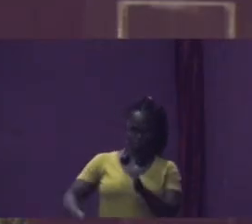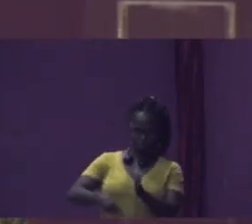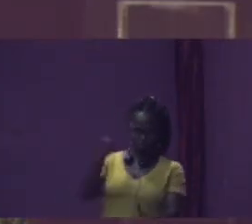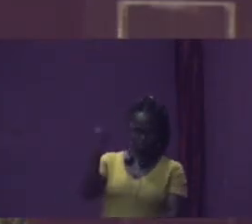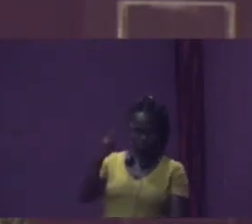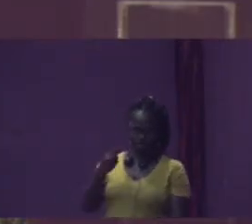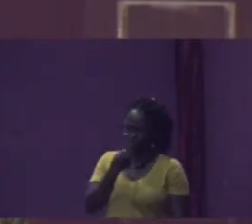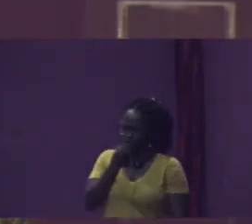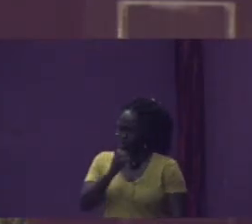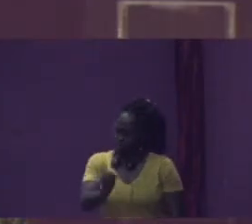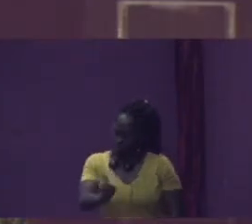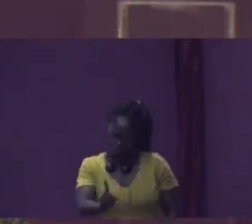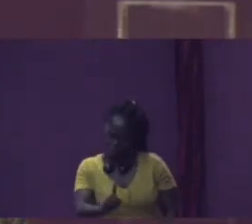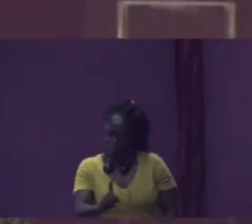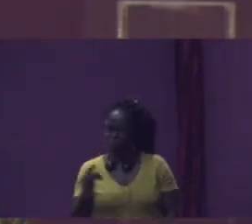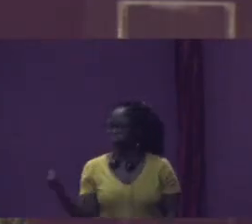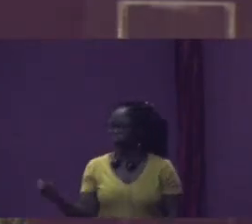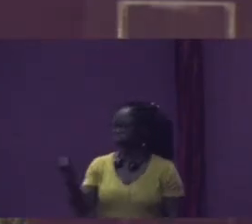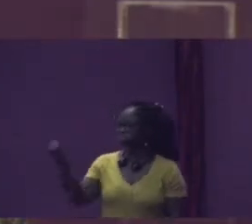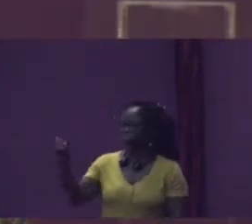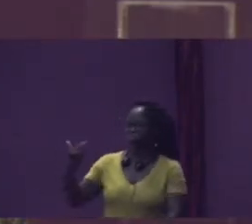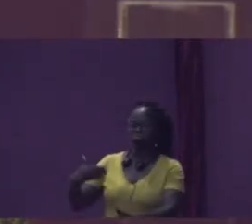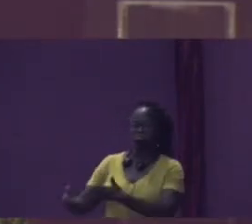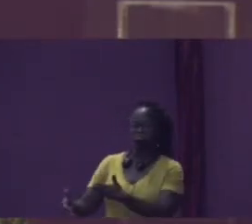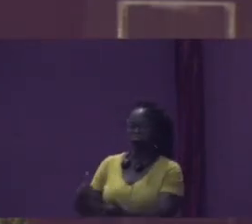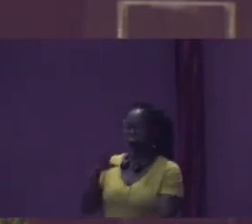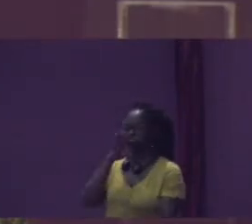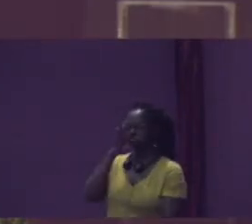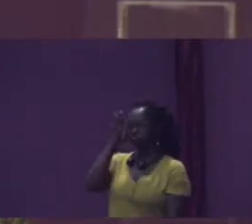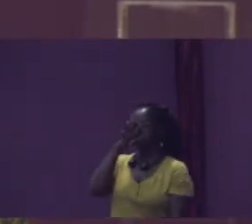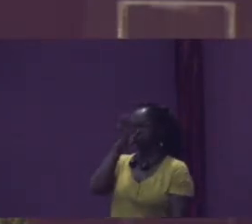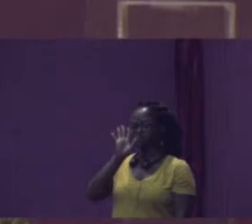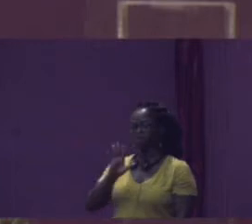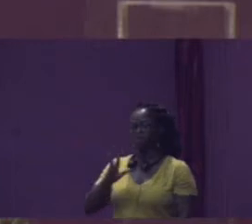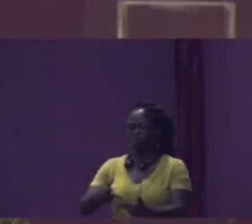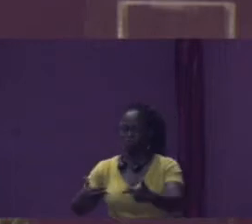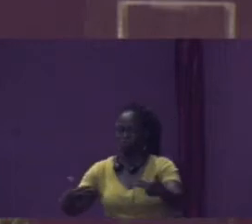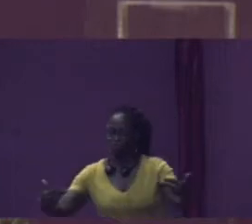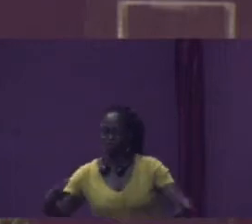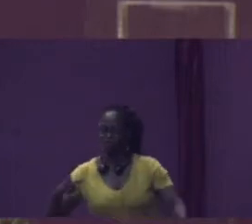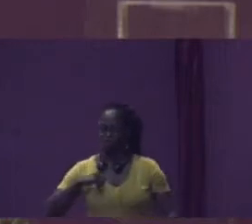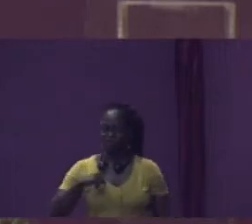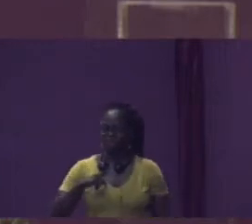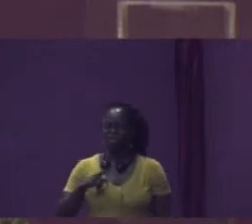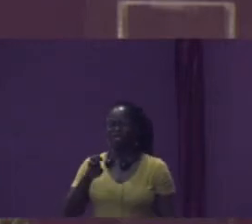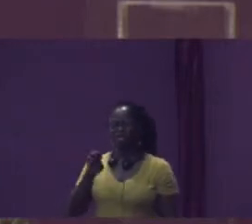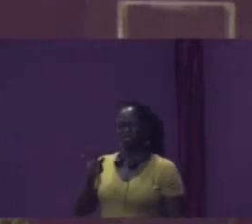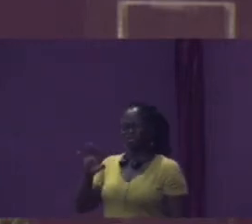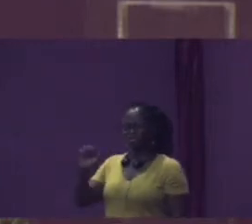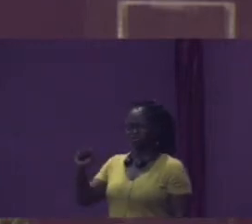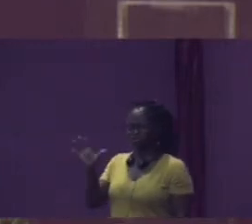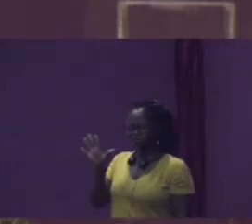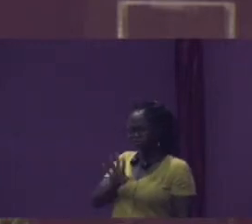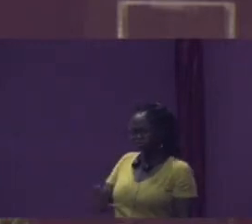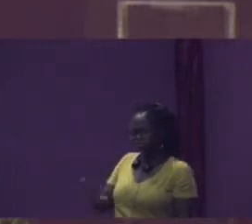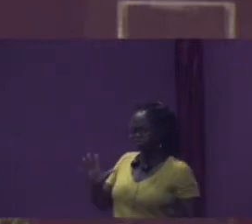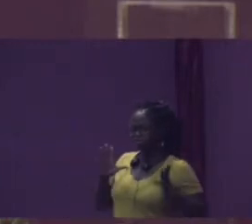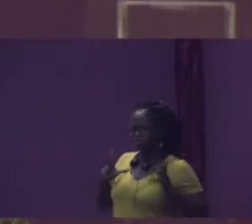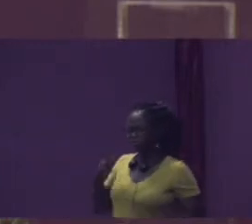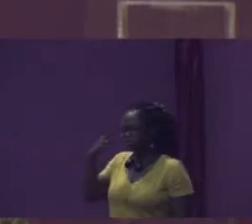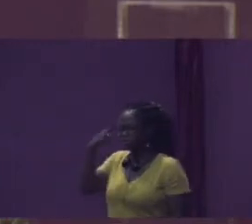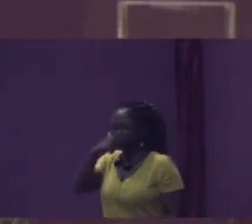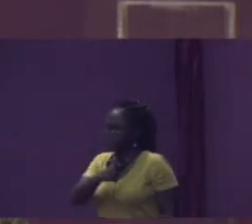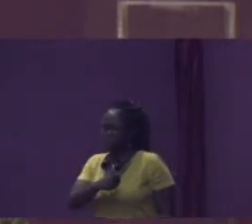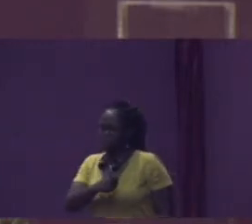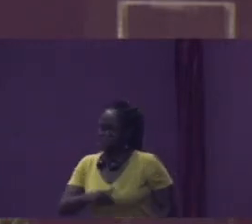boa aceitação, não importava a conveniência. Então, muitas coisas, a conveniência e o aspecto estético. Então, a cesariana foi